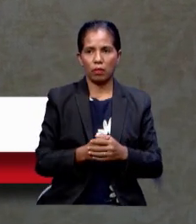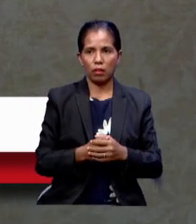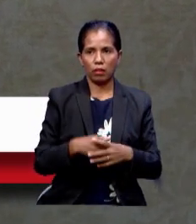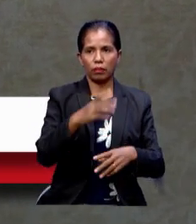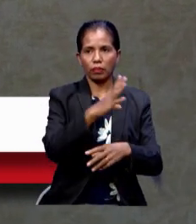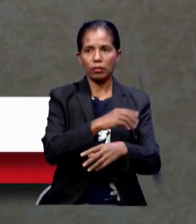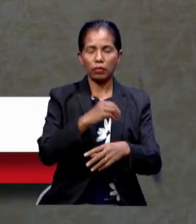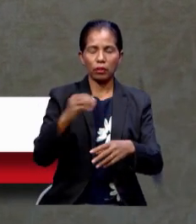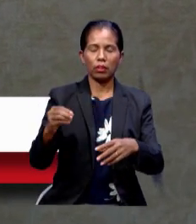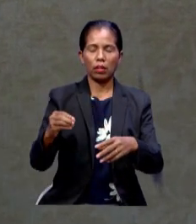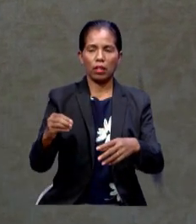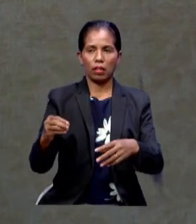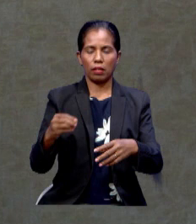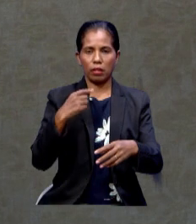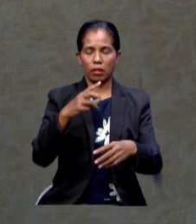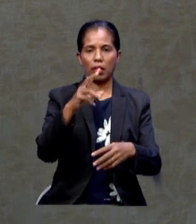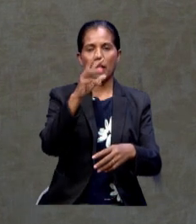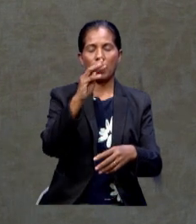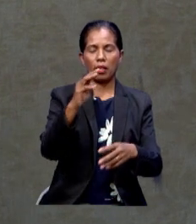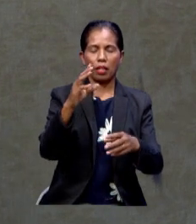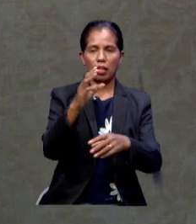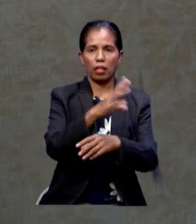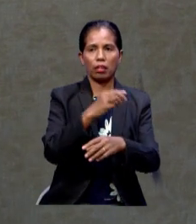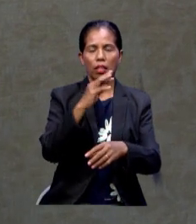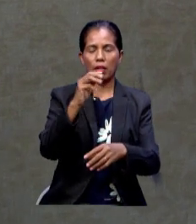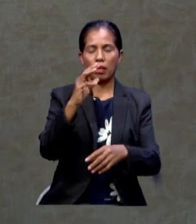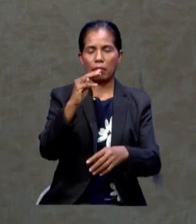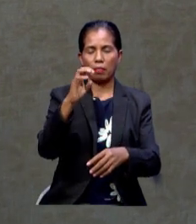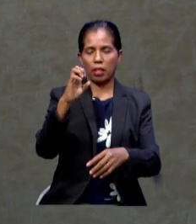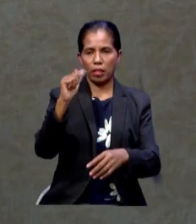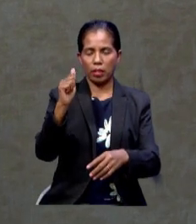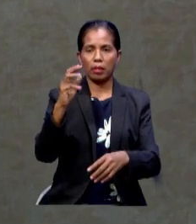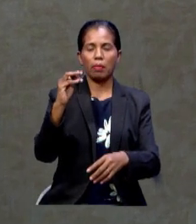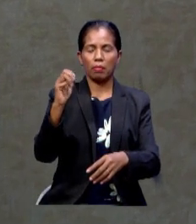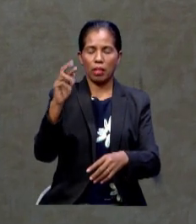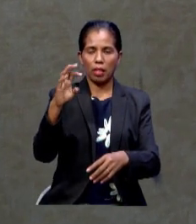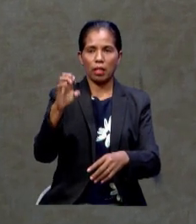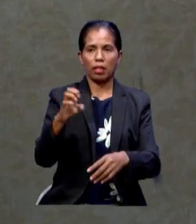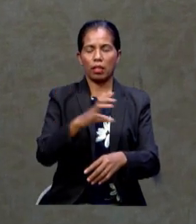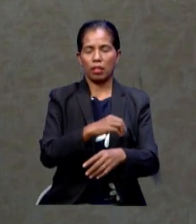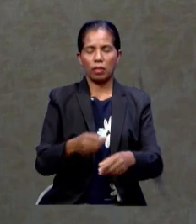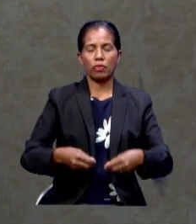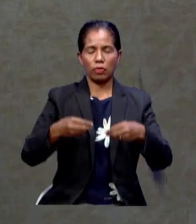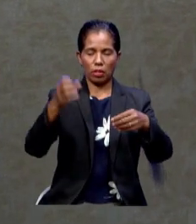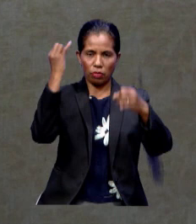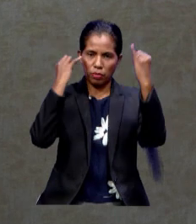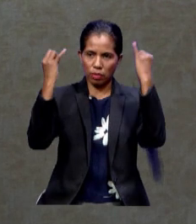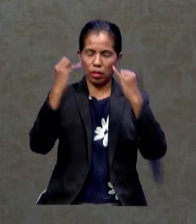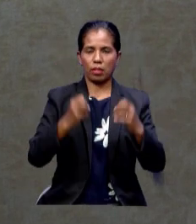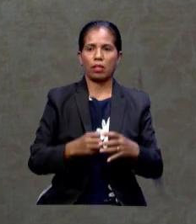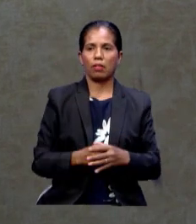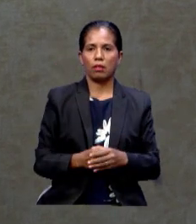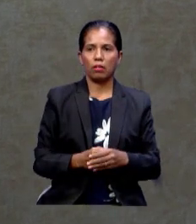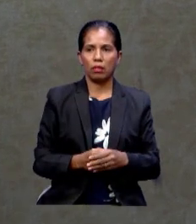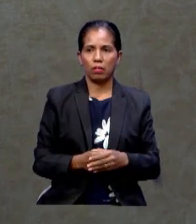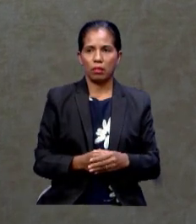operador Neymar nem minha armazém nem rasik nada com informação kata ka e bot rumah nível que